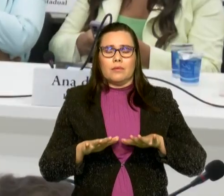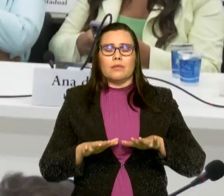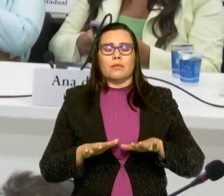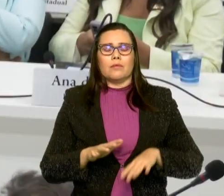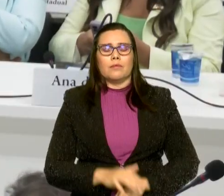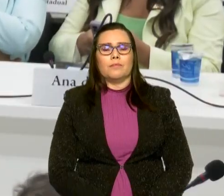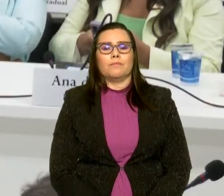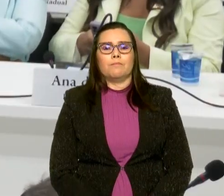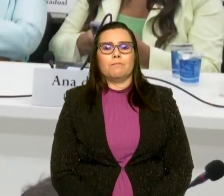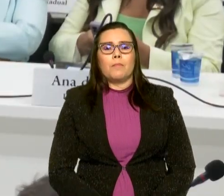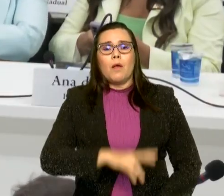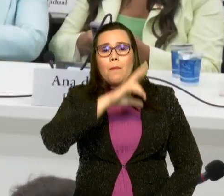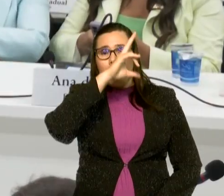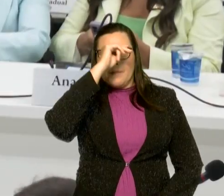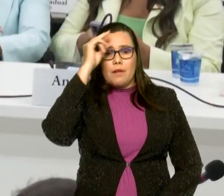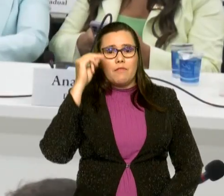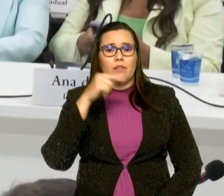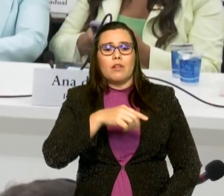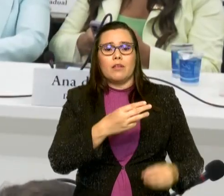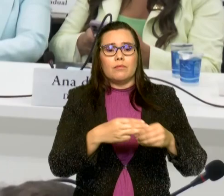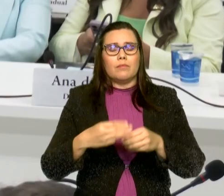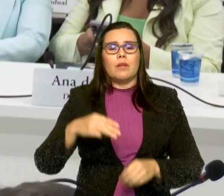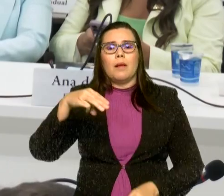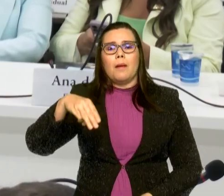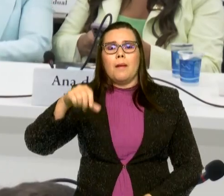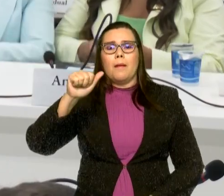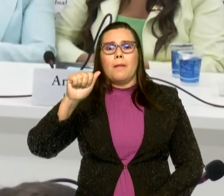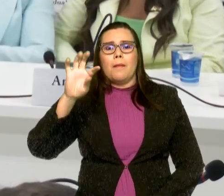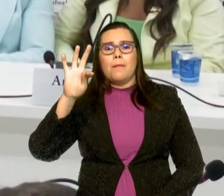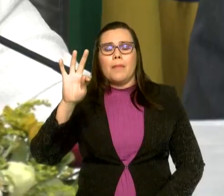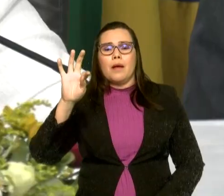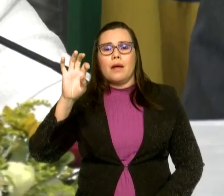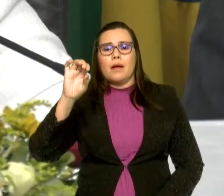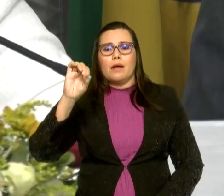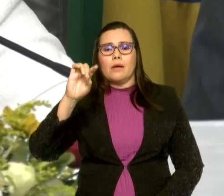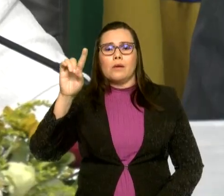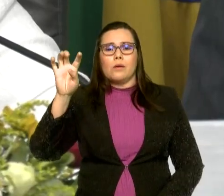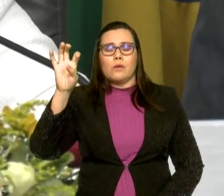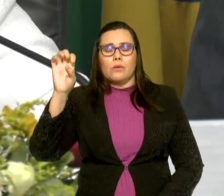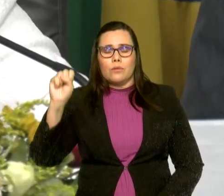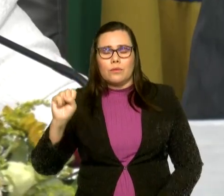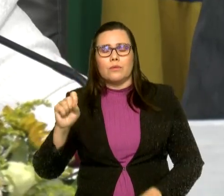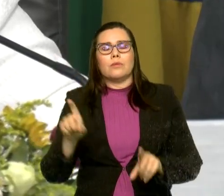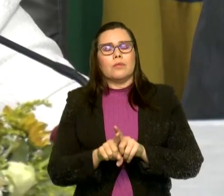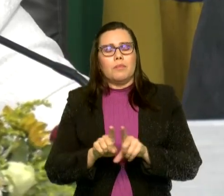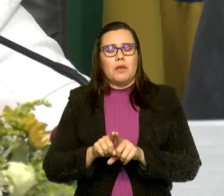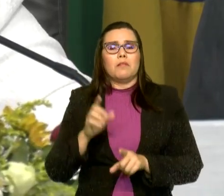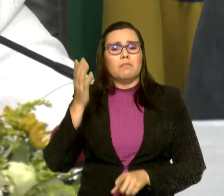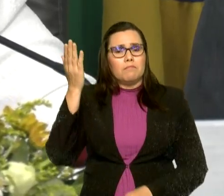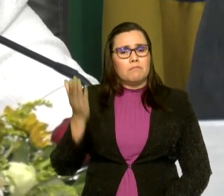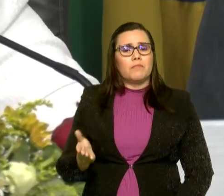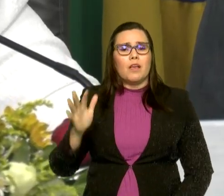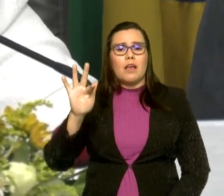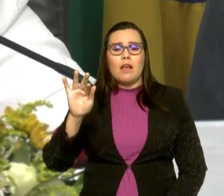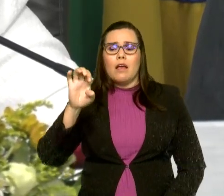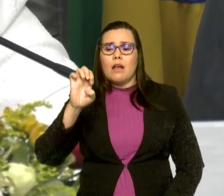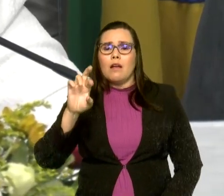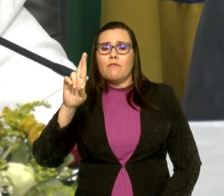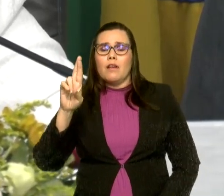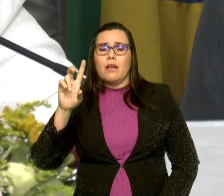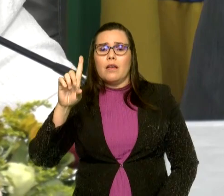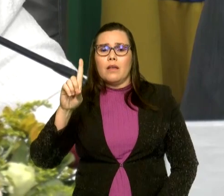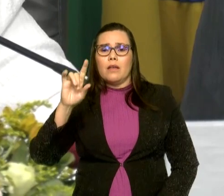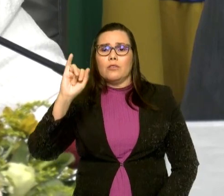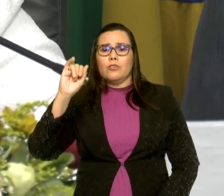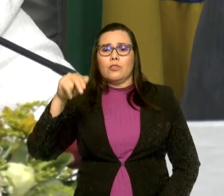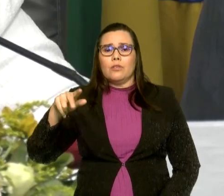Nosso prefeito municipal de Matões, doutor Ferdinand, sempre está conosco, nos acompanhando ali na